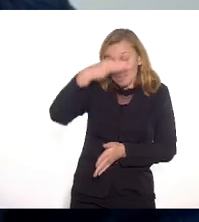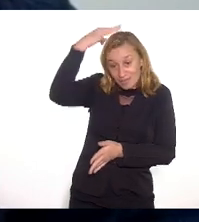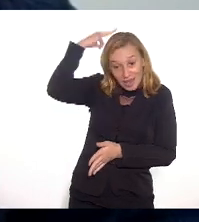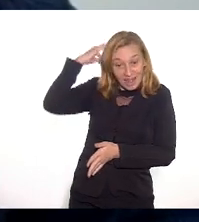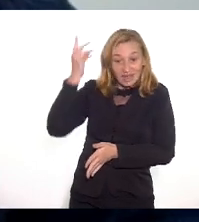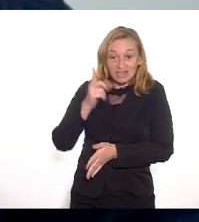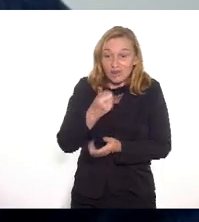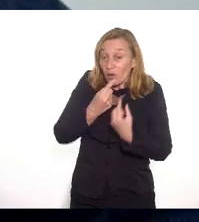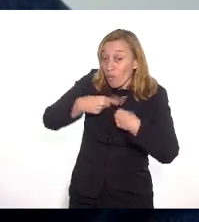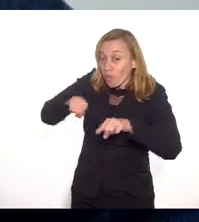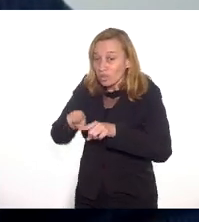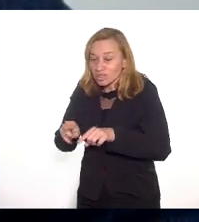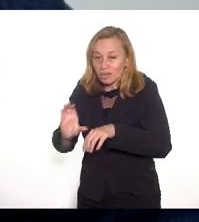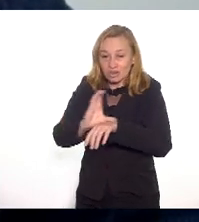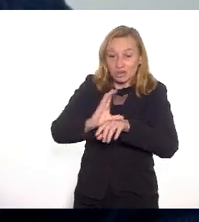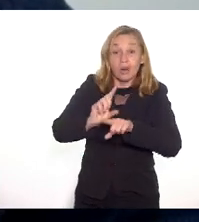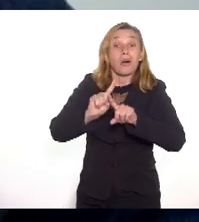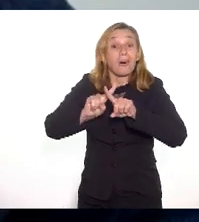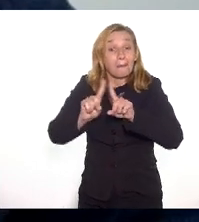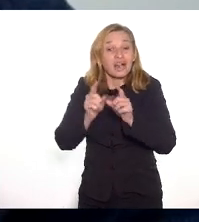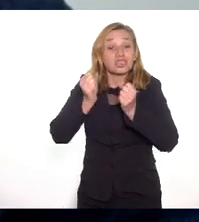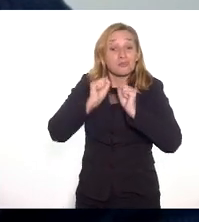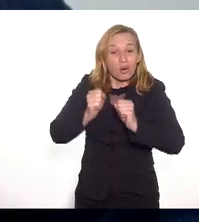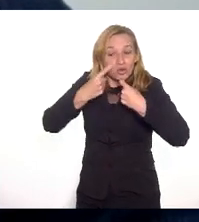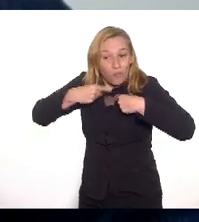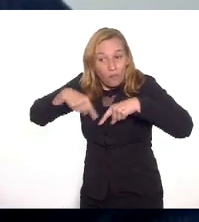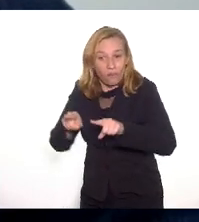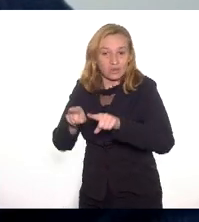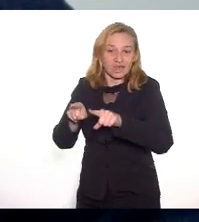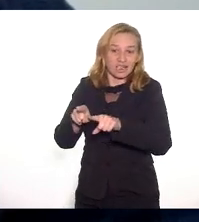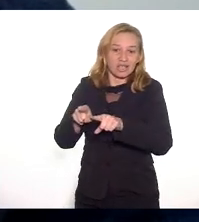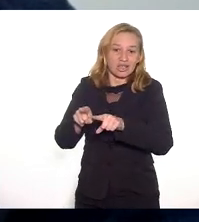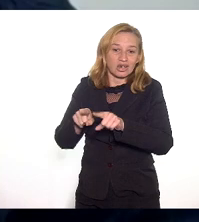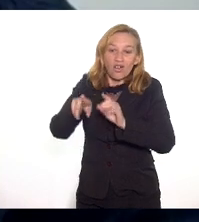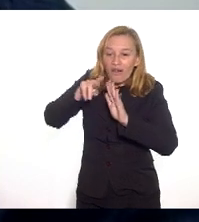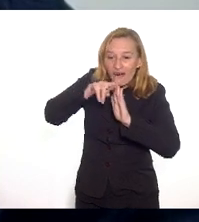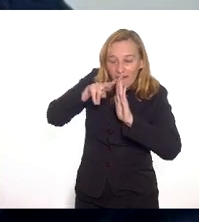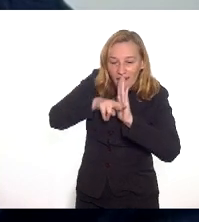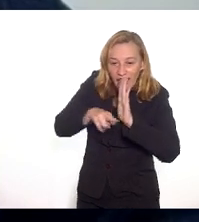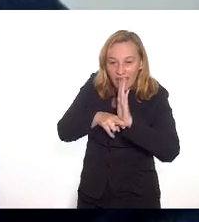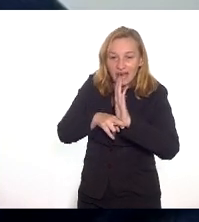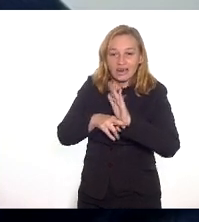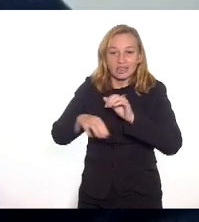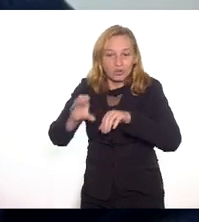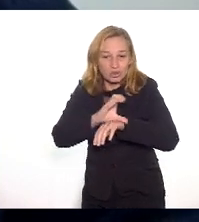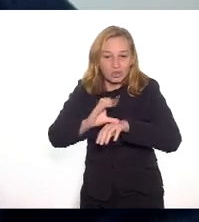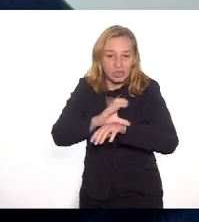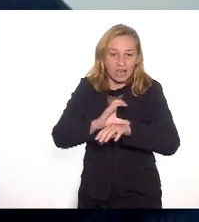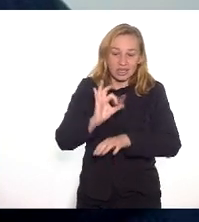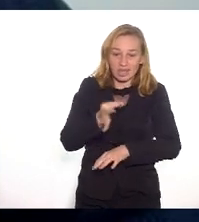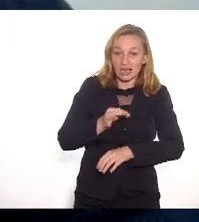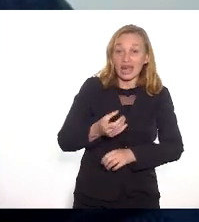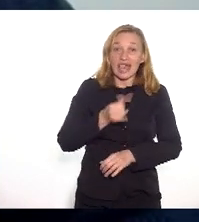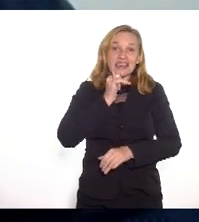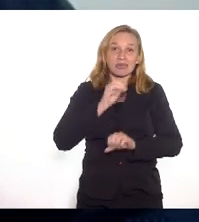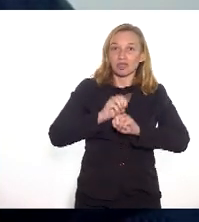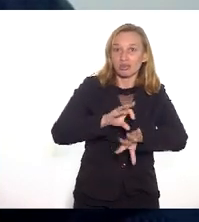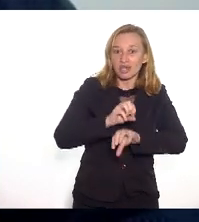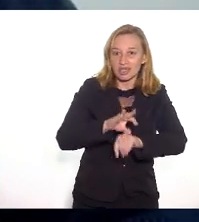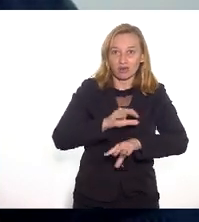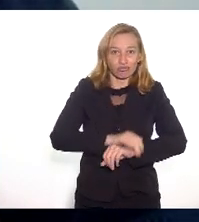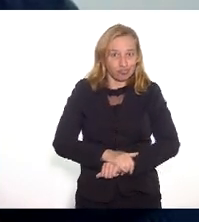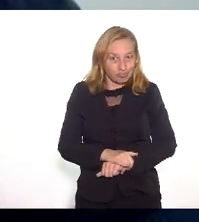a Constituição, mas pode contrariar normas infraconstitucionais em vigor. Dá um exemplo da educação, por exemplo,